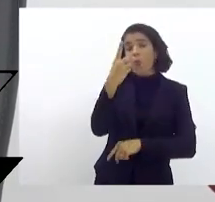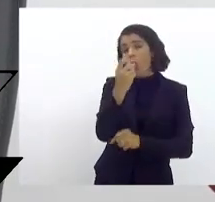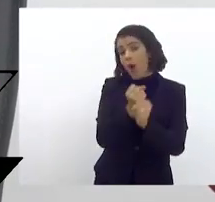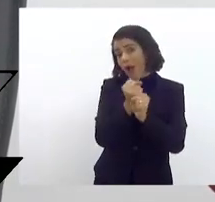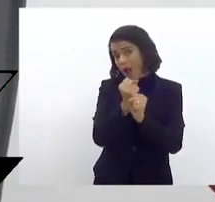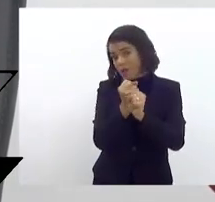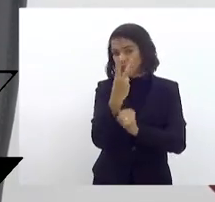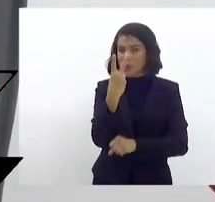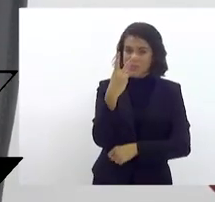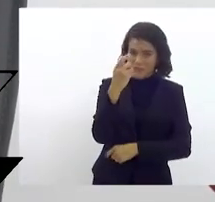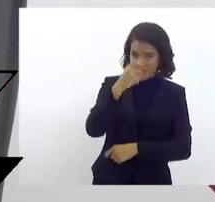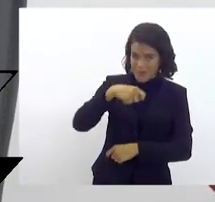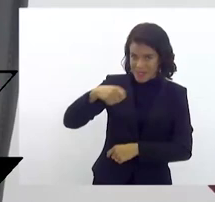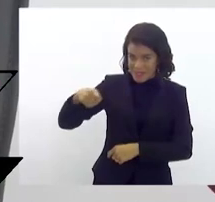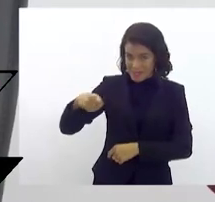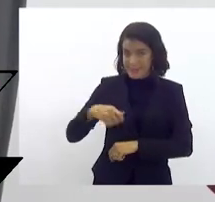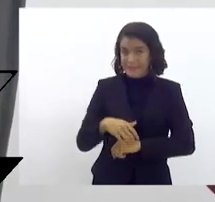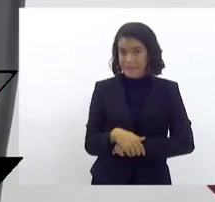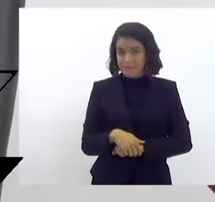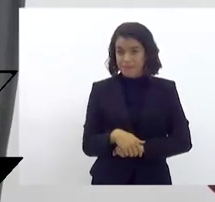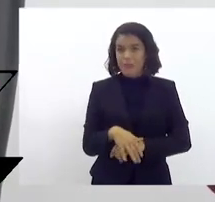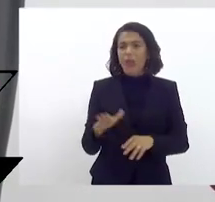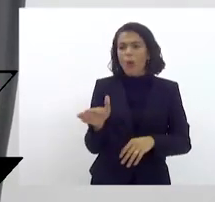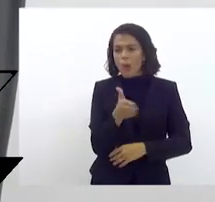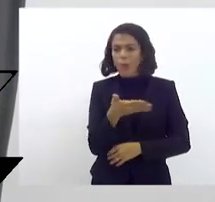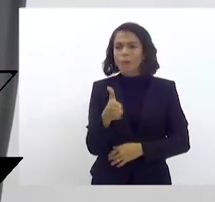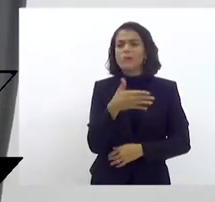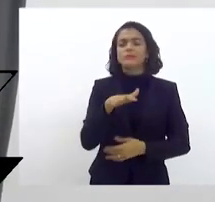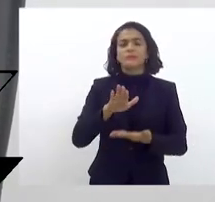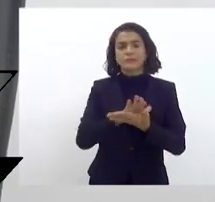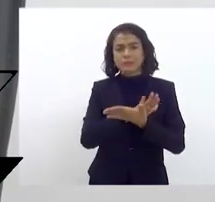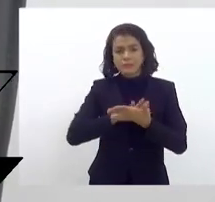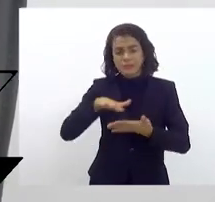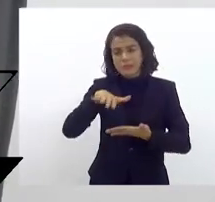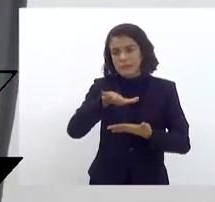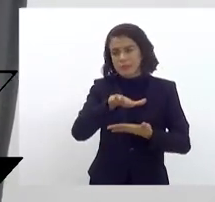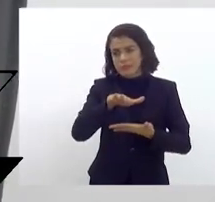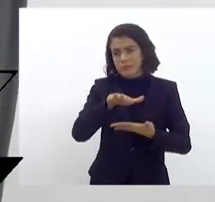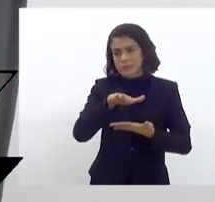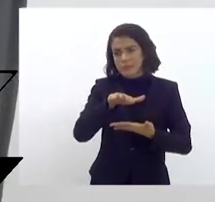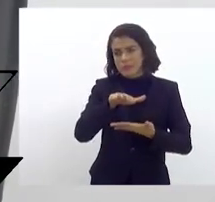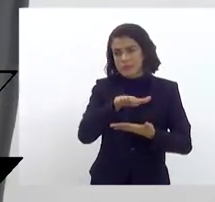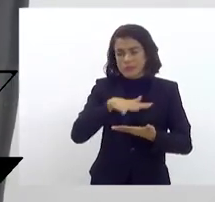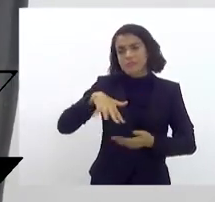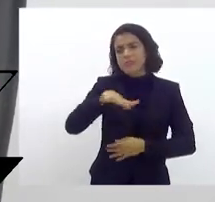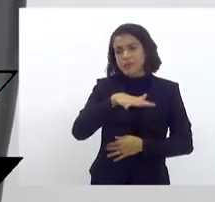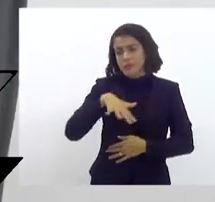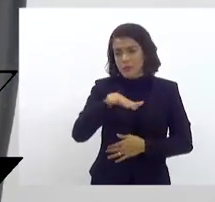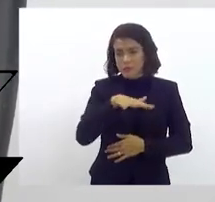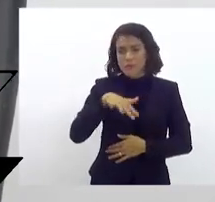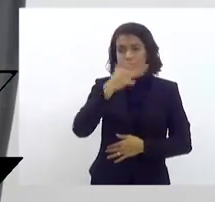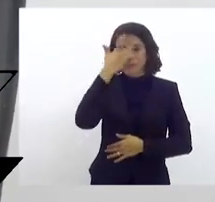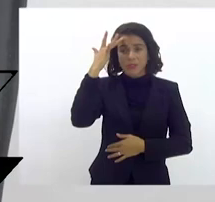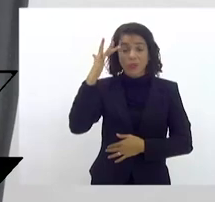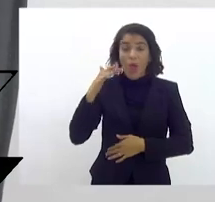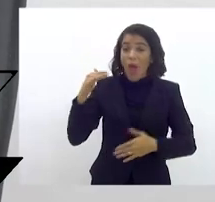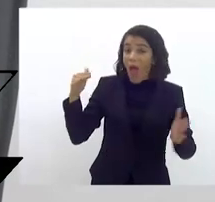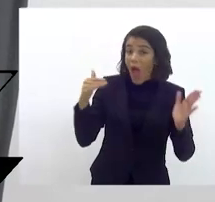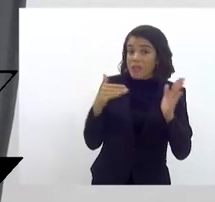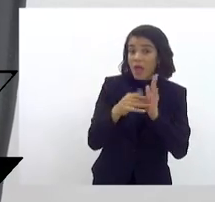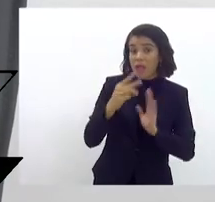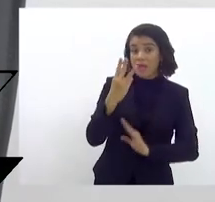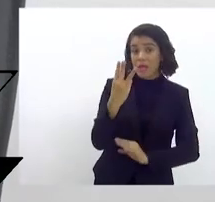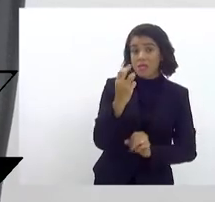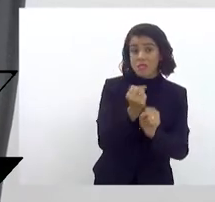e dois meses salvo casos que a gente viu aí de pessoas que ficaram até três